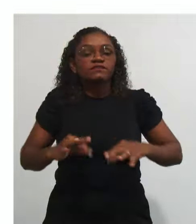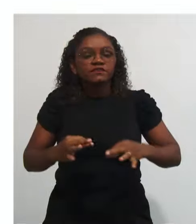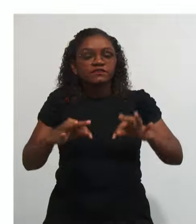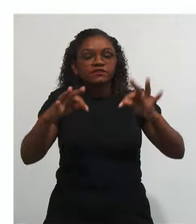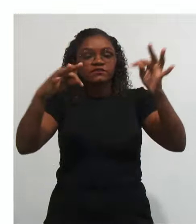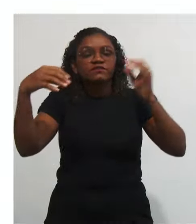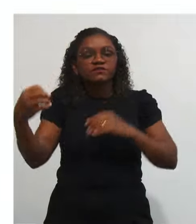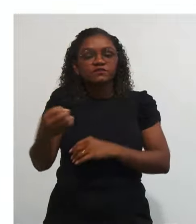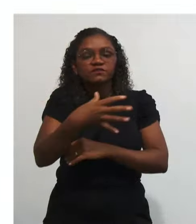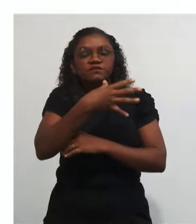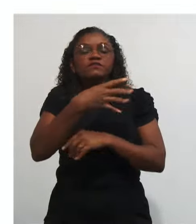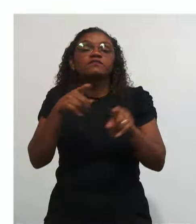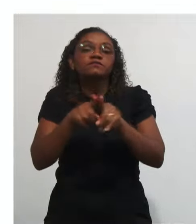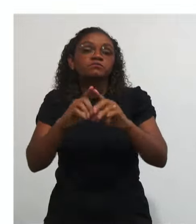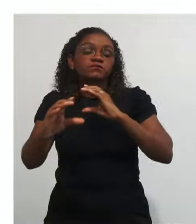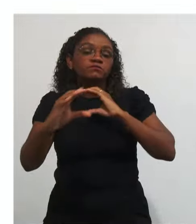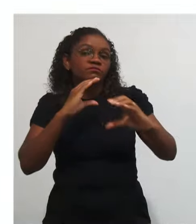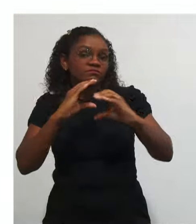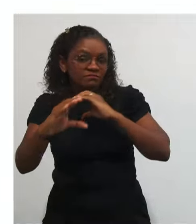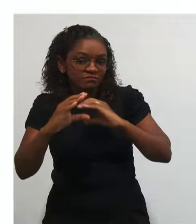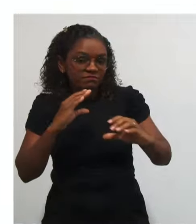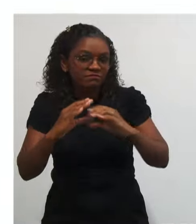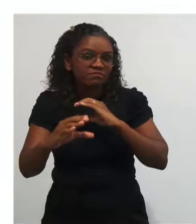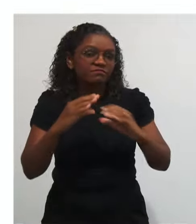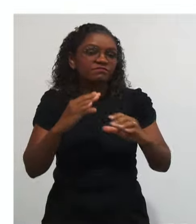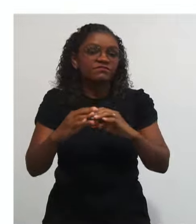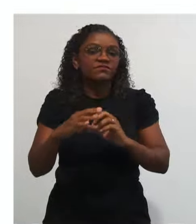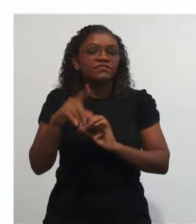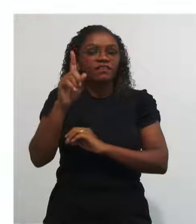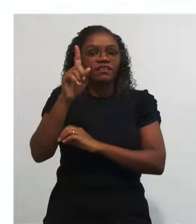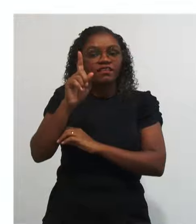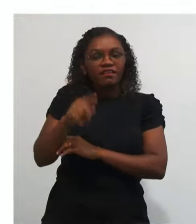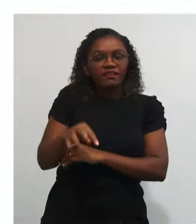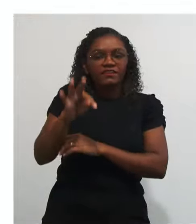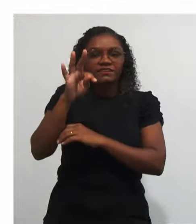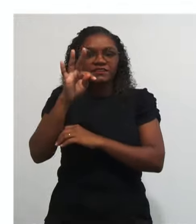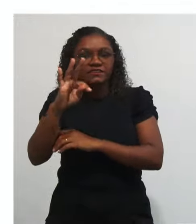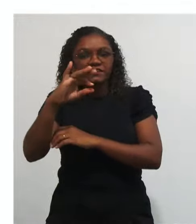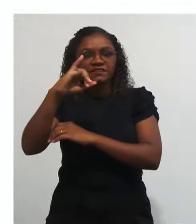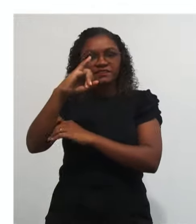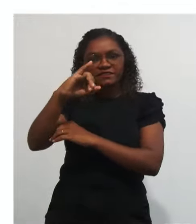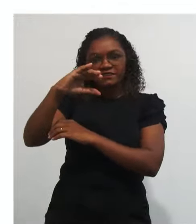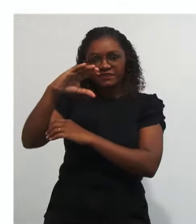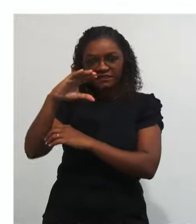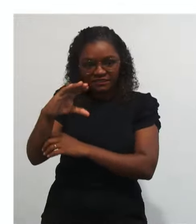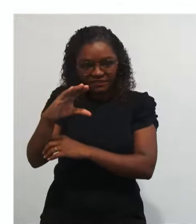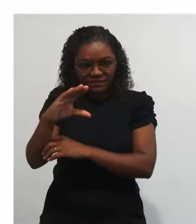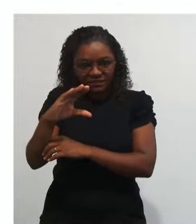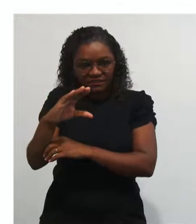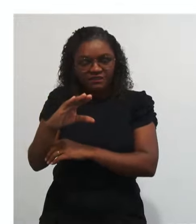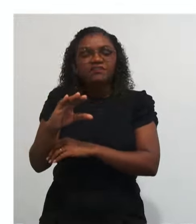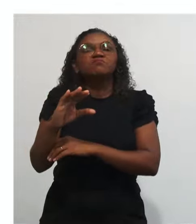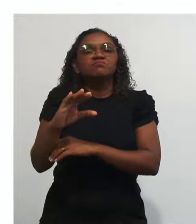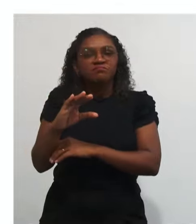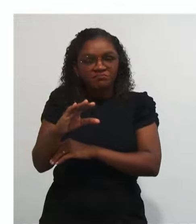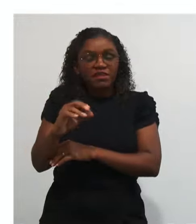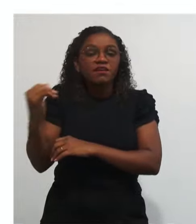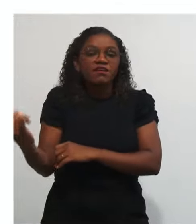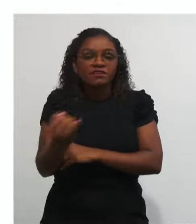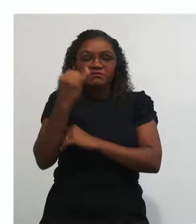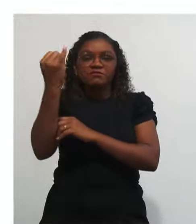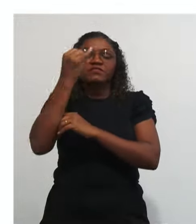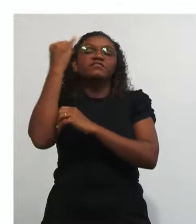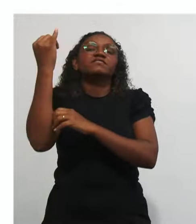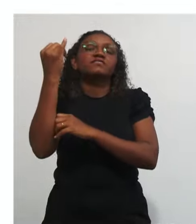informação e comunicação que são as famosas Tic se tornaram um assunto de grande relevância nesse